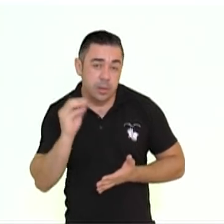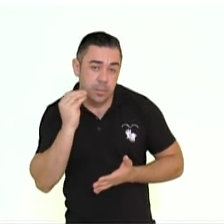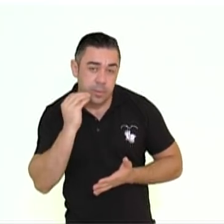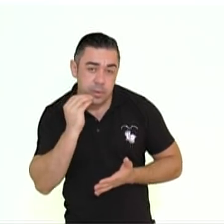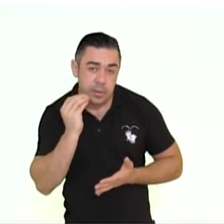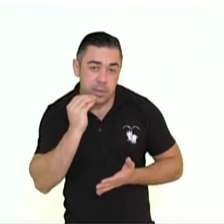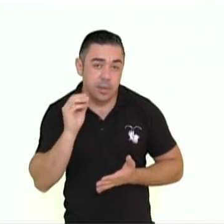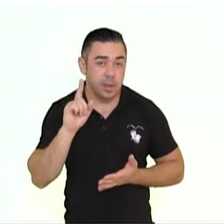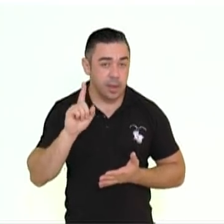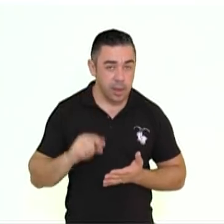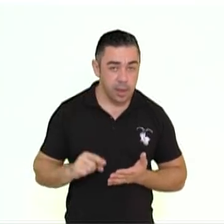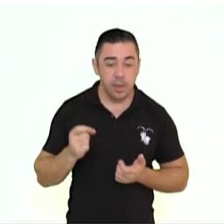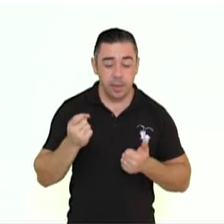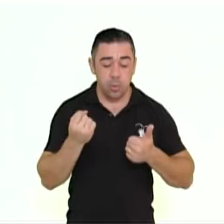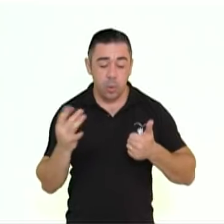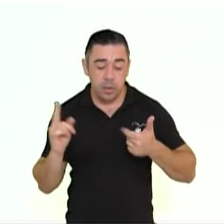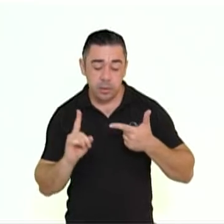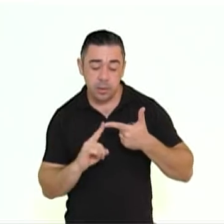evento ocorrer e a